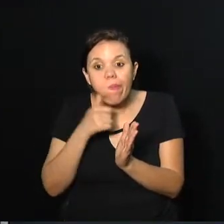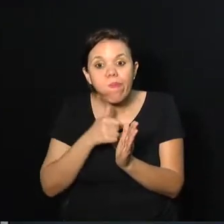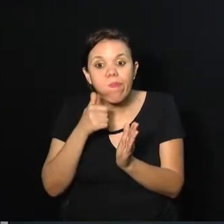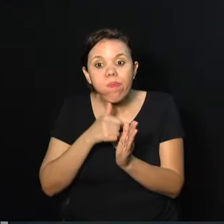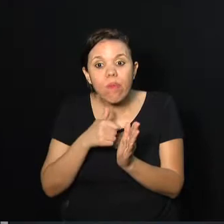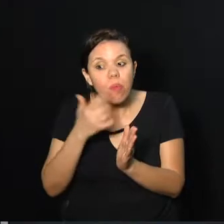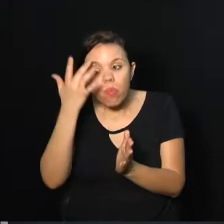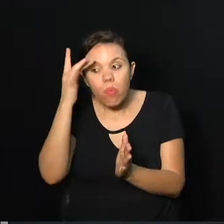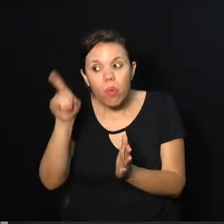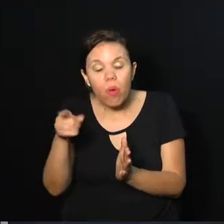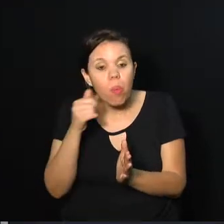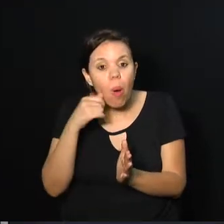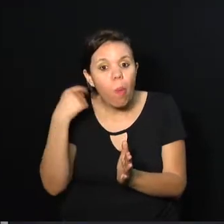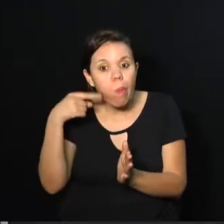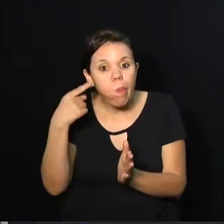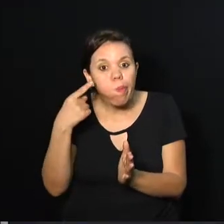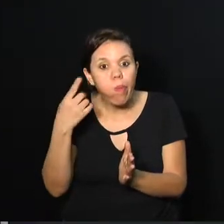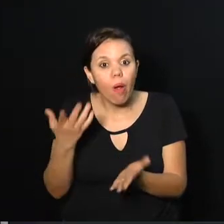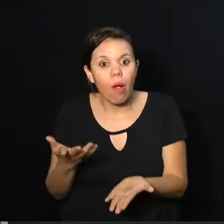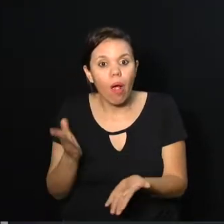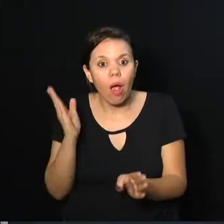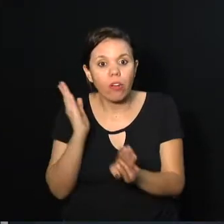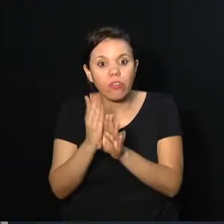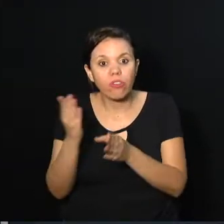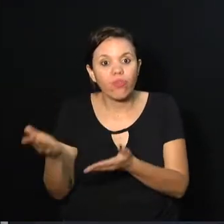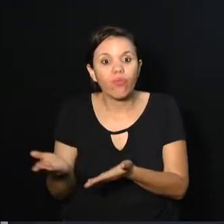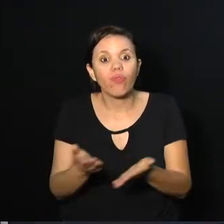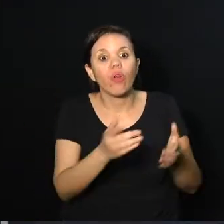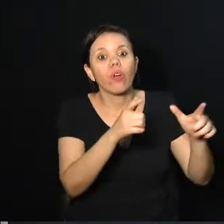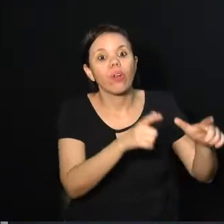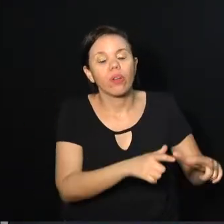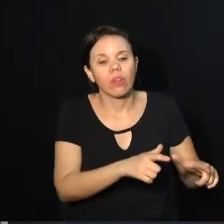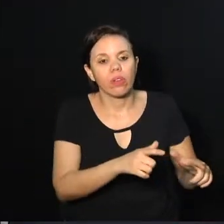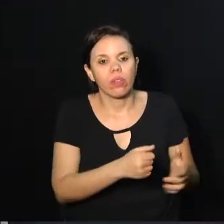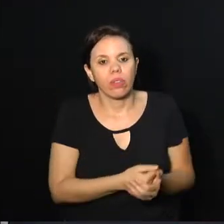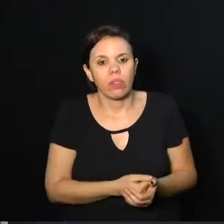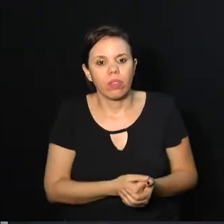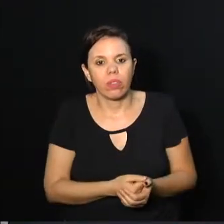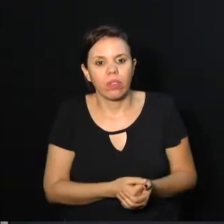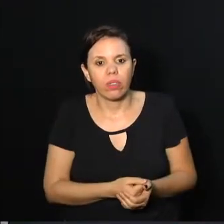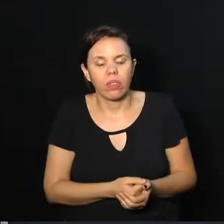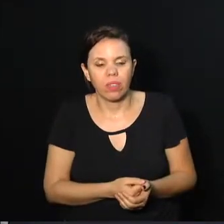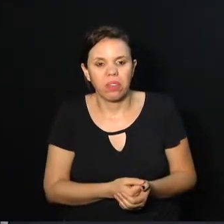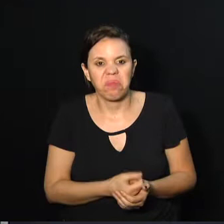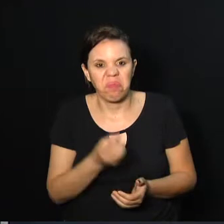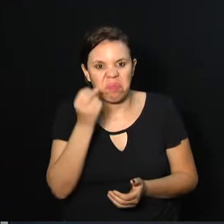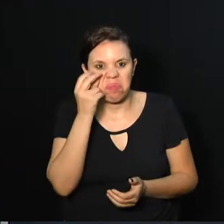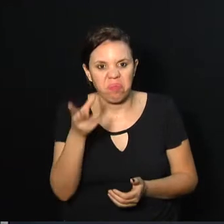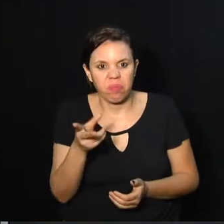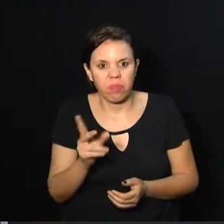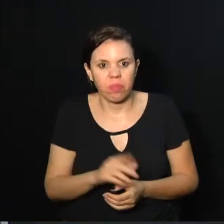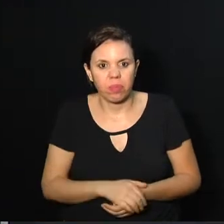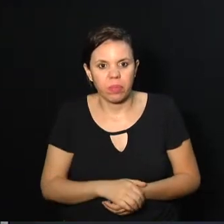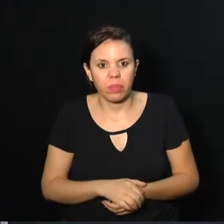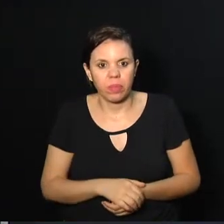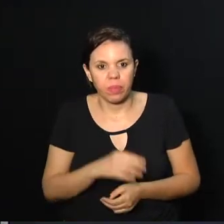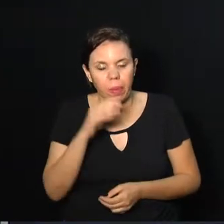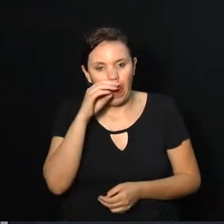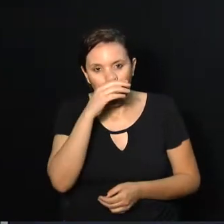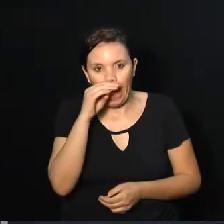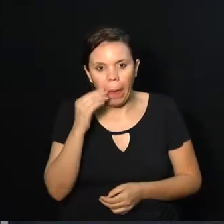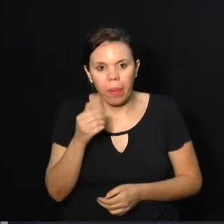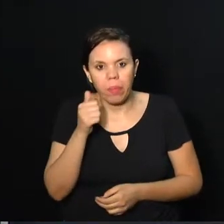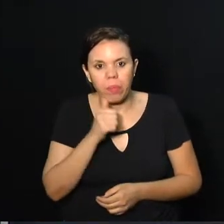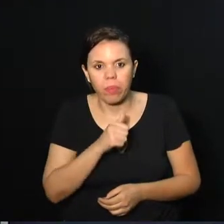ele não sabia que a mulher nem era advogada. Ele achou e foi lá ele é um garoto muito esperto. Ele foi lá onde a